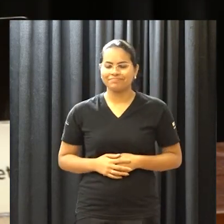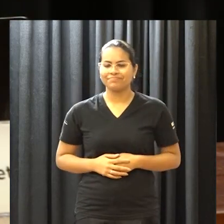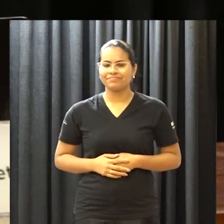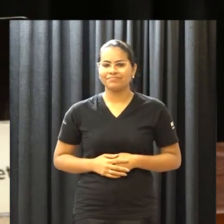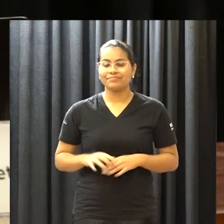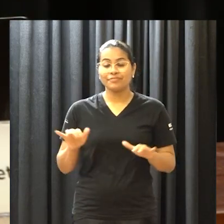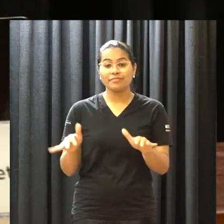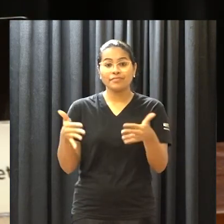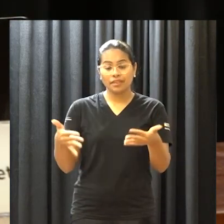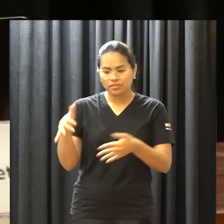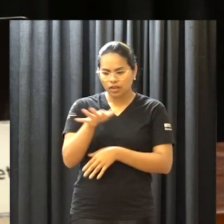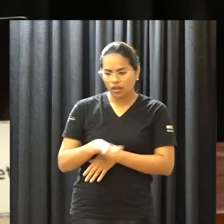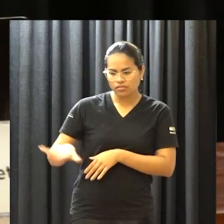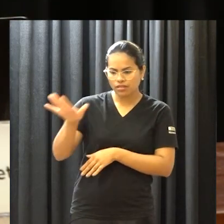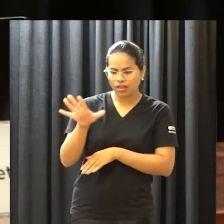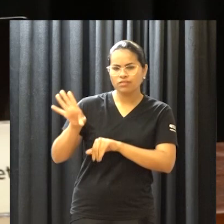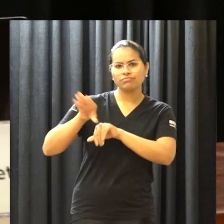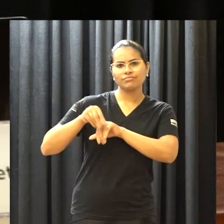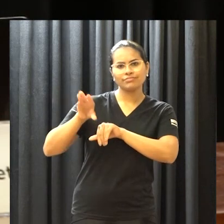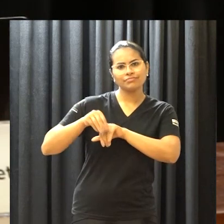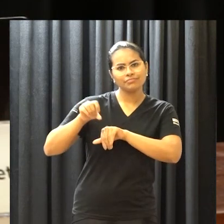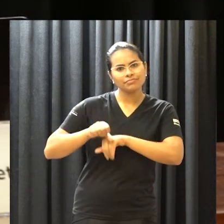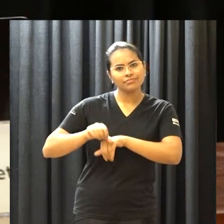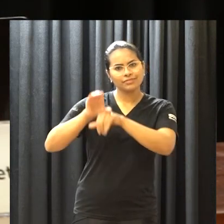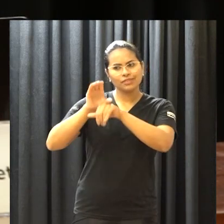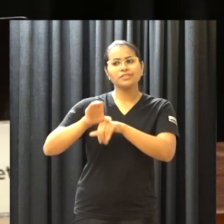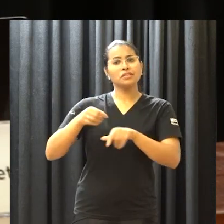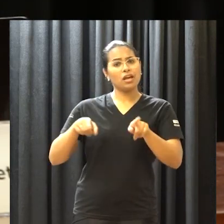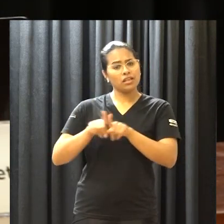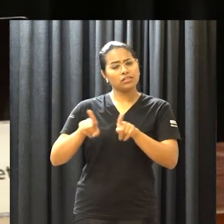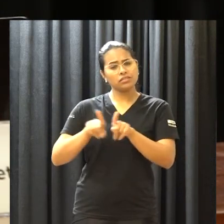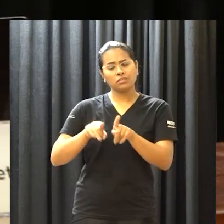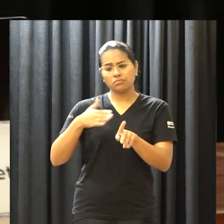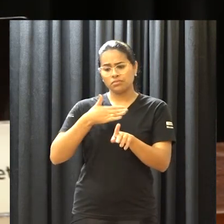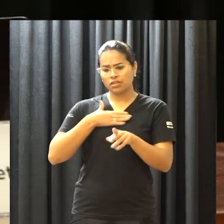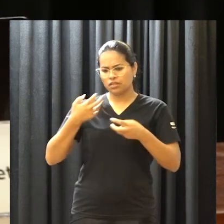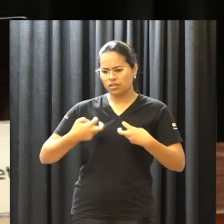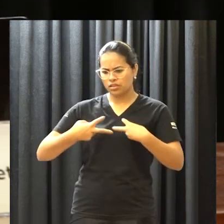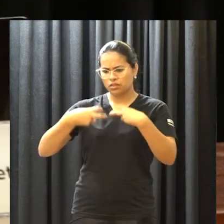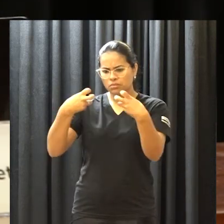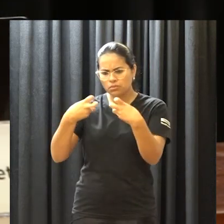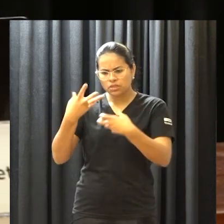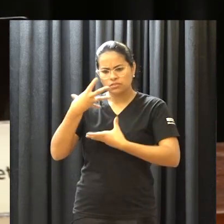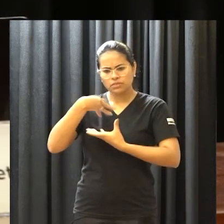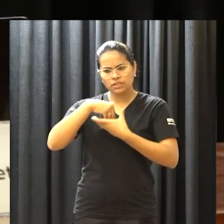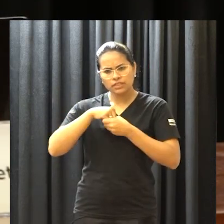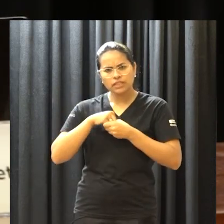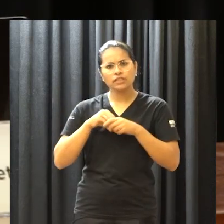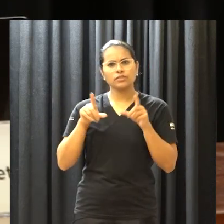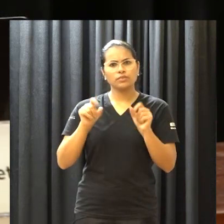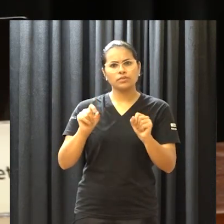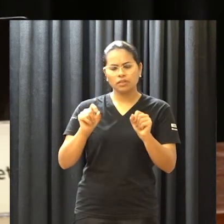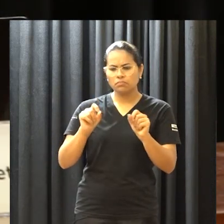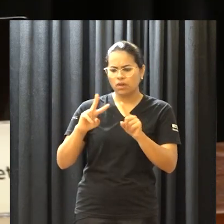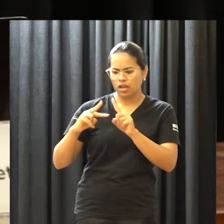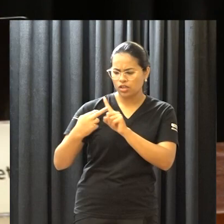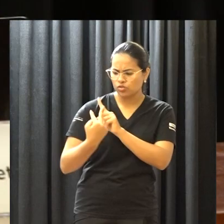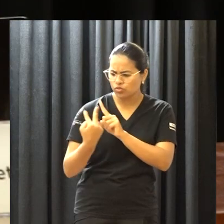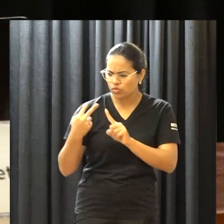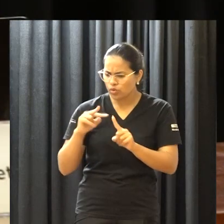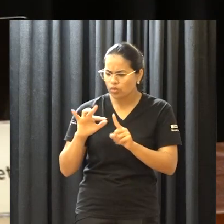Este campo de conhecimento também fez com que eu identificasse em mim a força da articulação entre